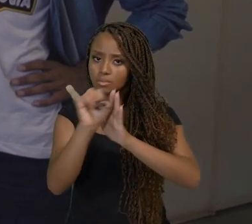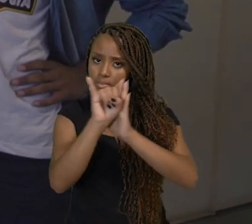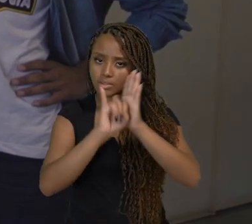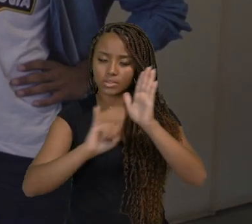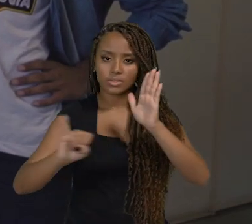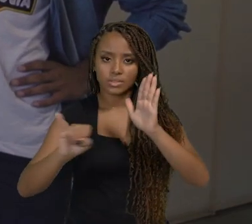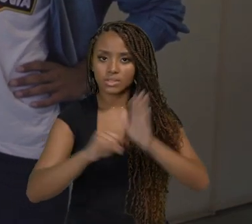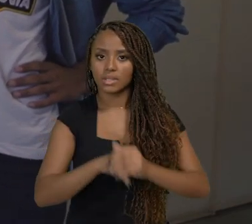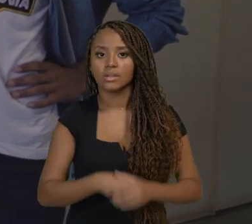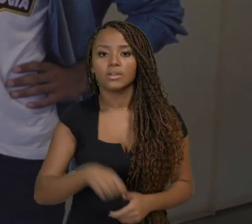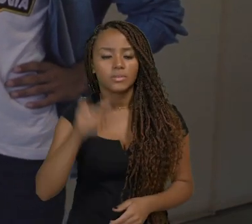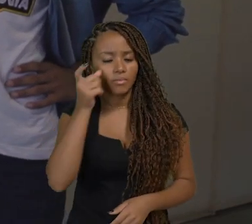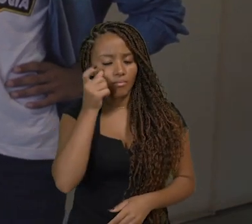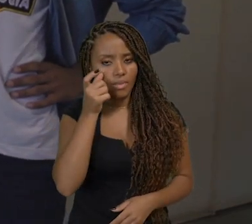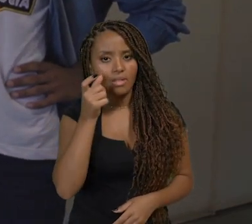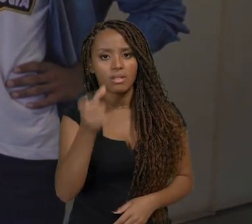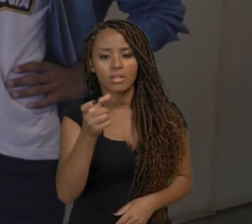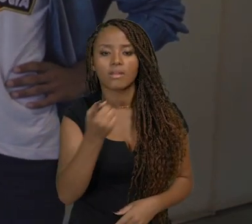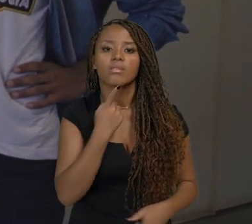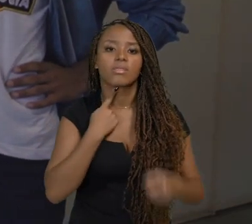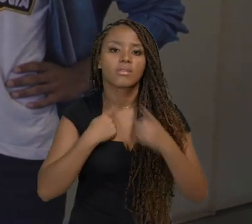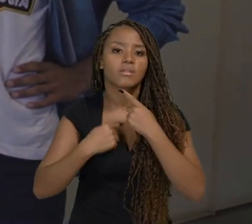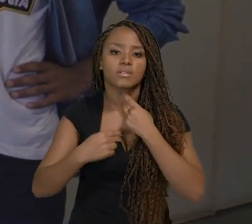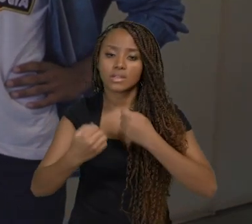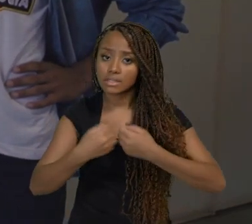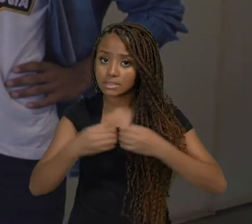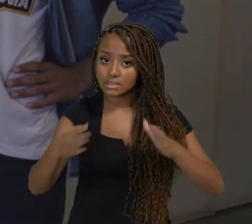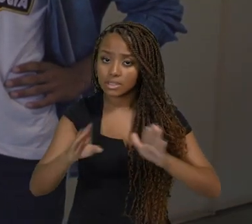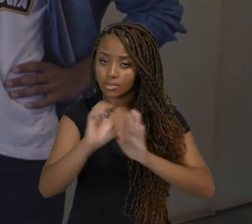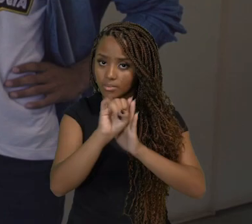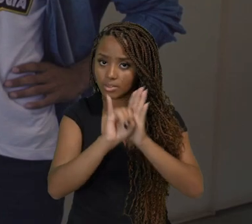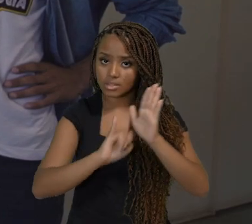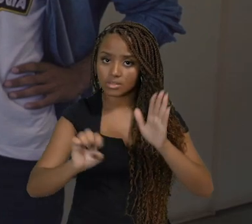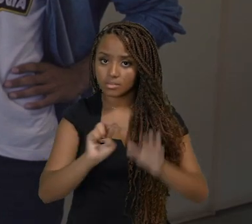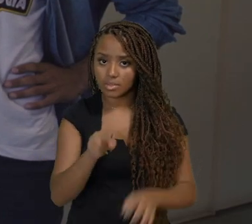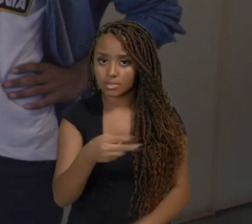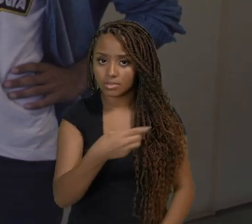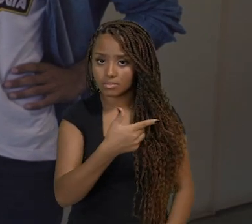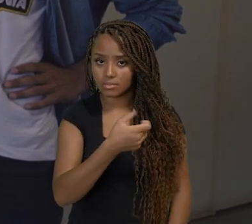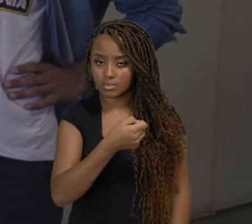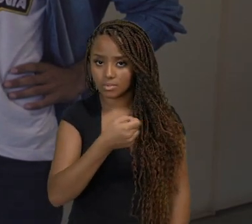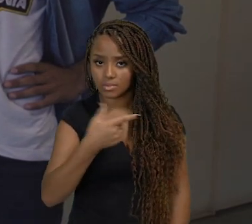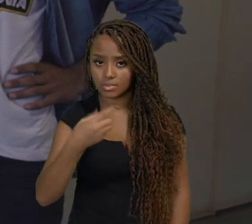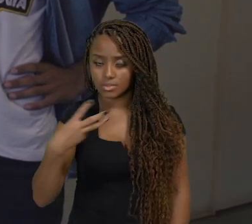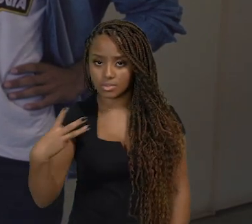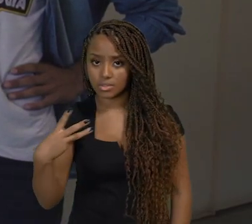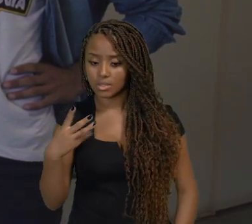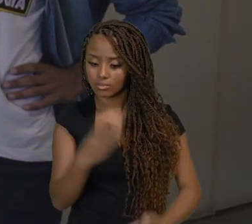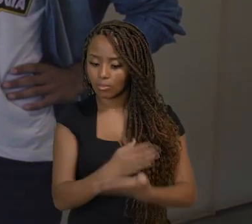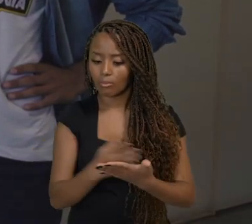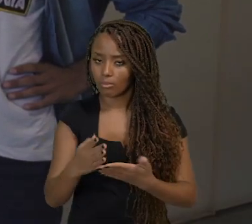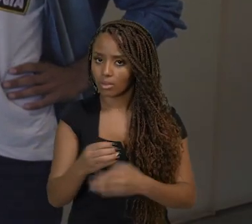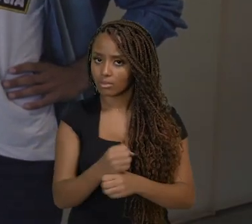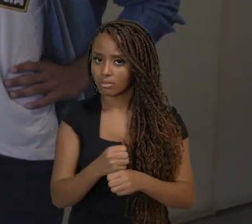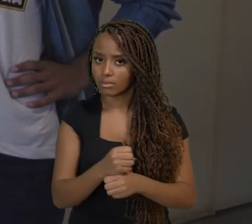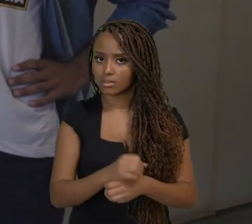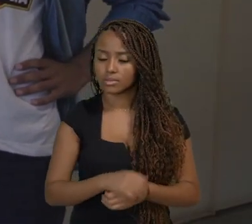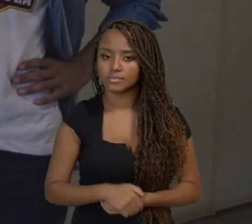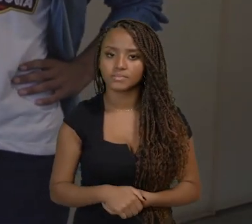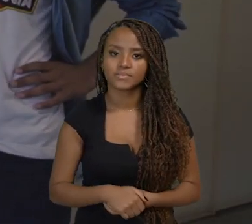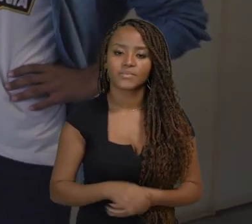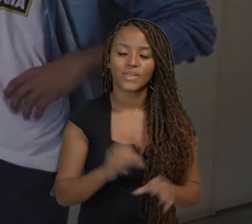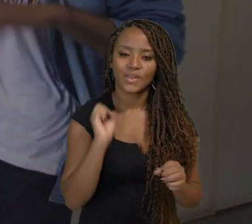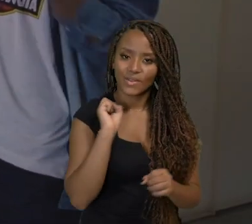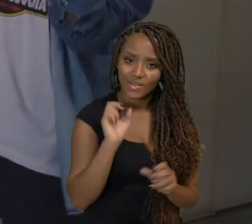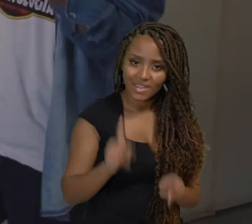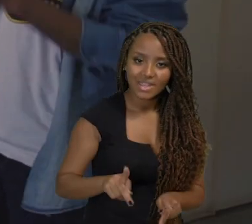esse edital. Fiquem atentos, desejamos lançar um edital para 2023 bem no início do ano, viu, pessoal? Olha